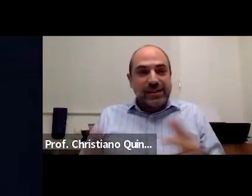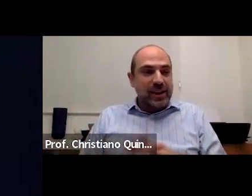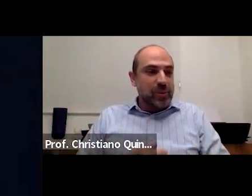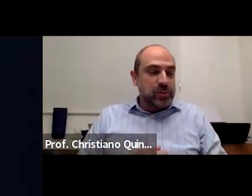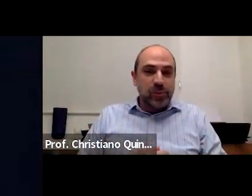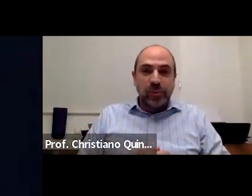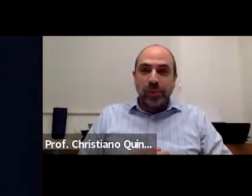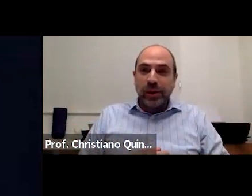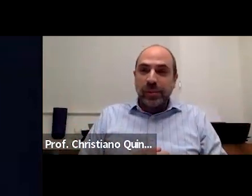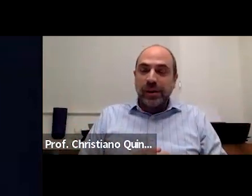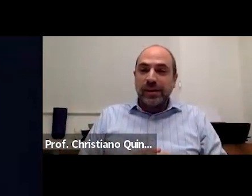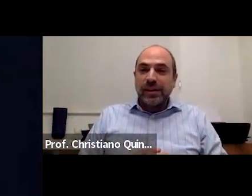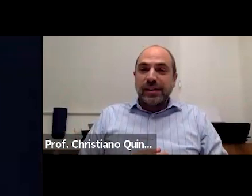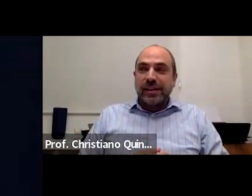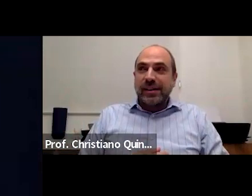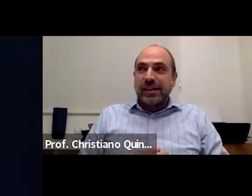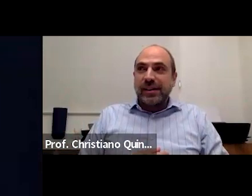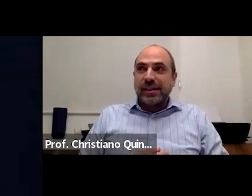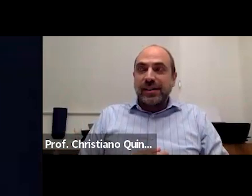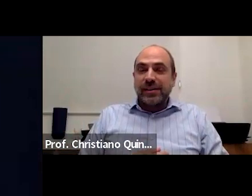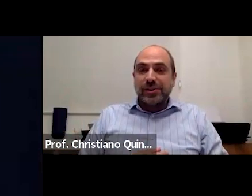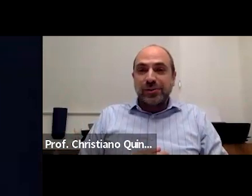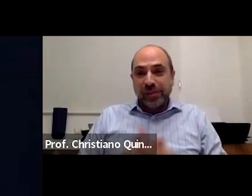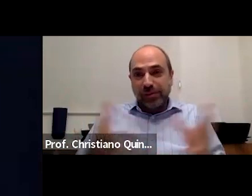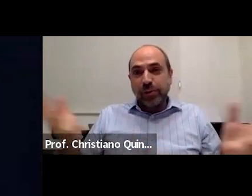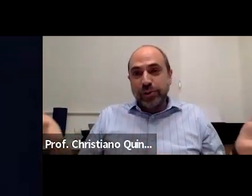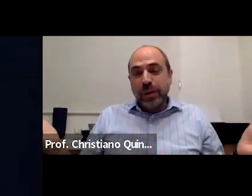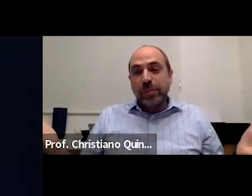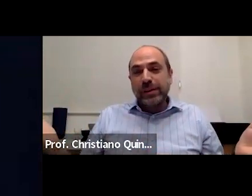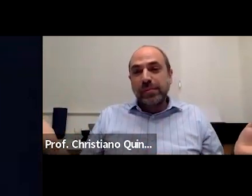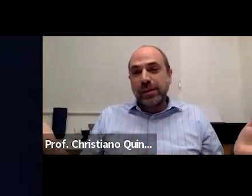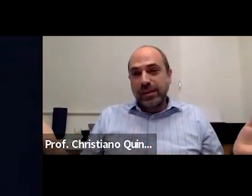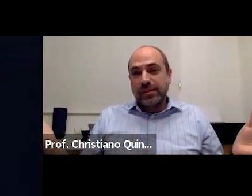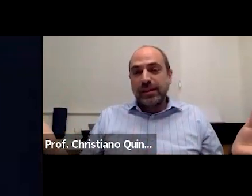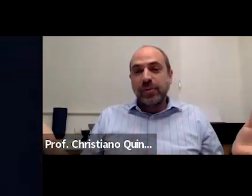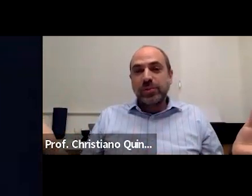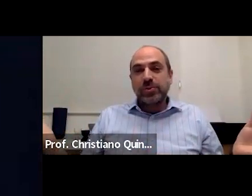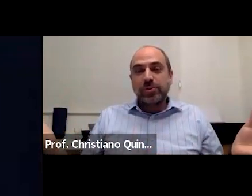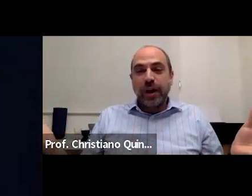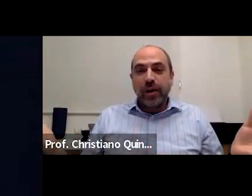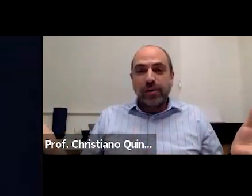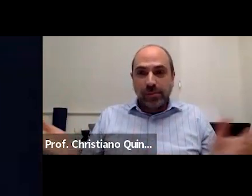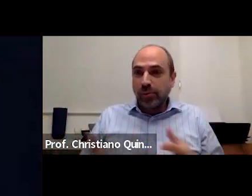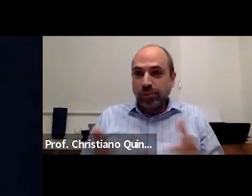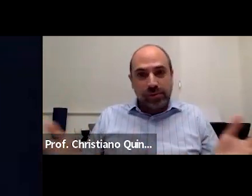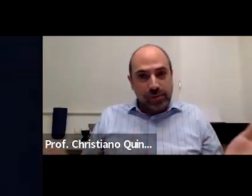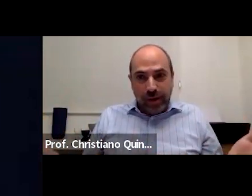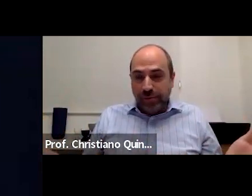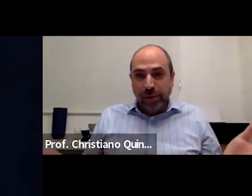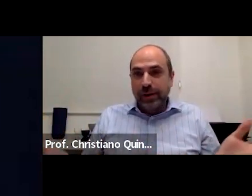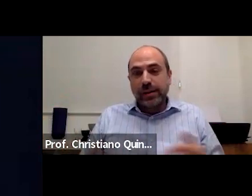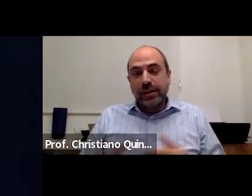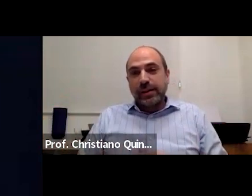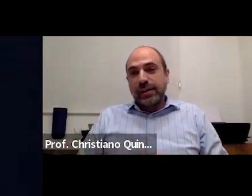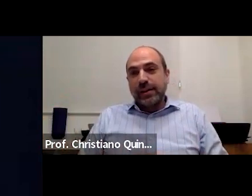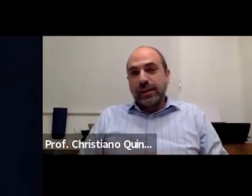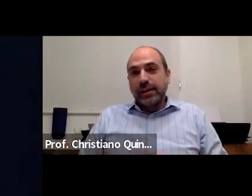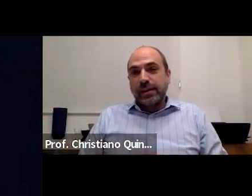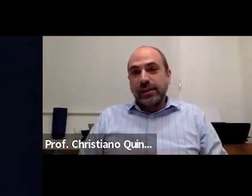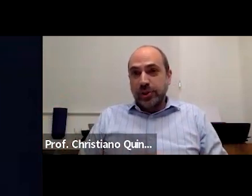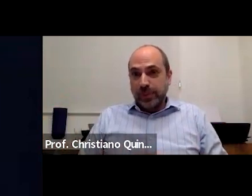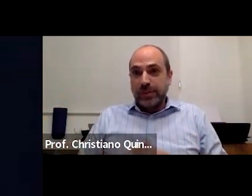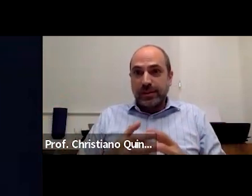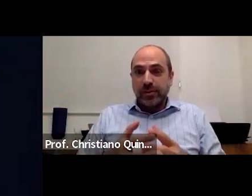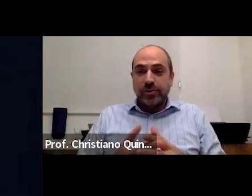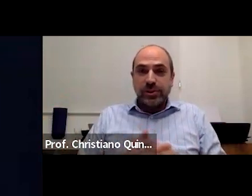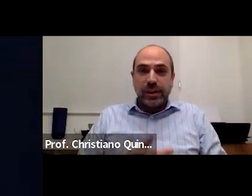também passa realmente por um problema. A gente vive hoje uma pandemia de saúde emocional, no mundo e afora,